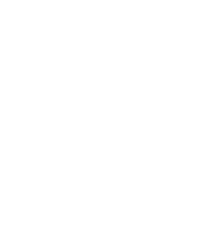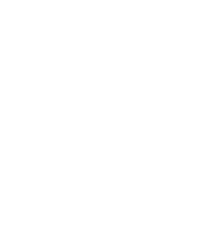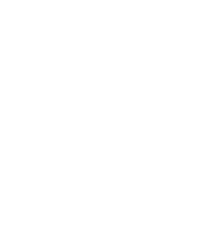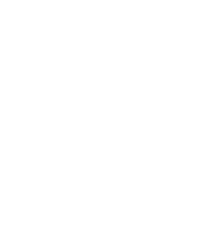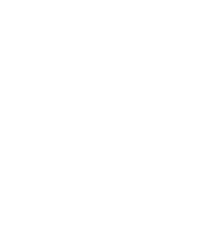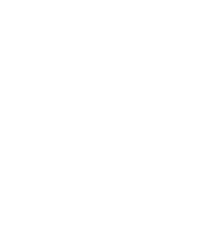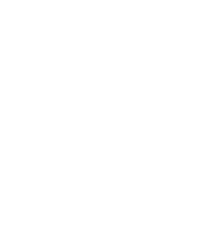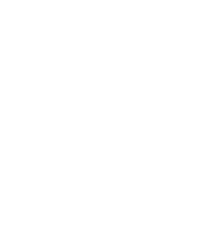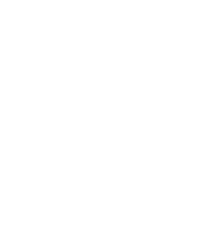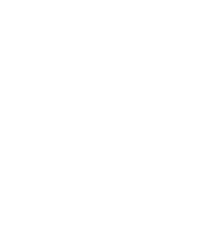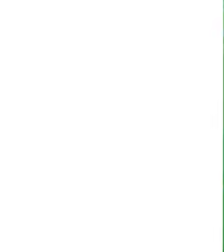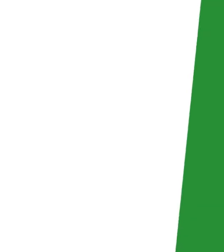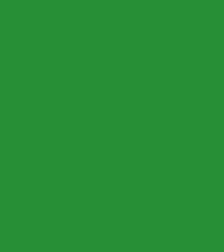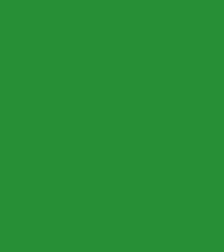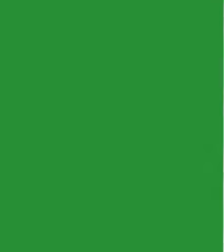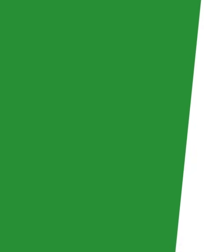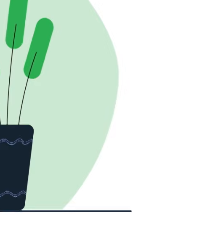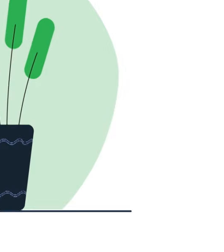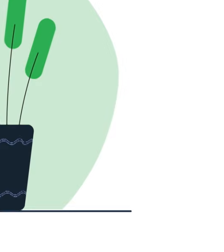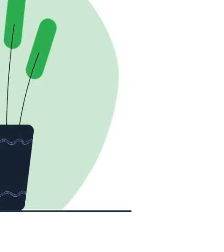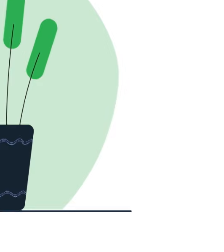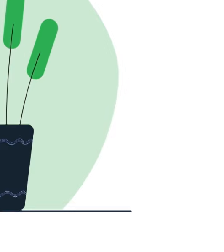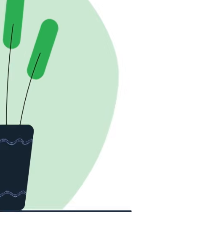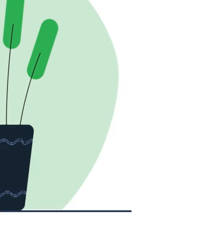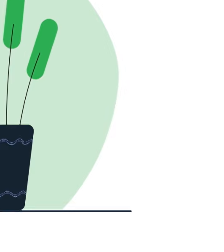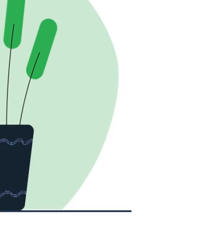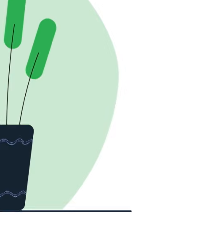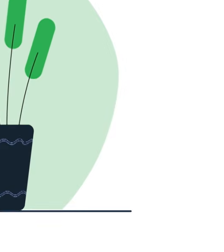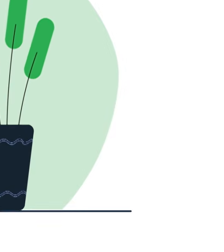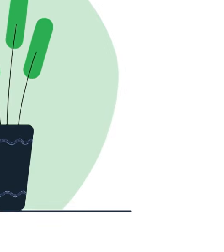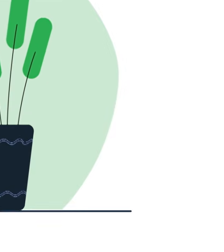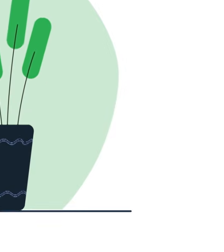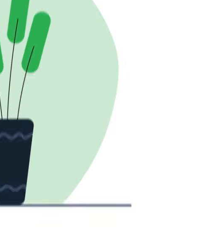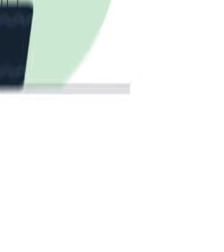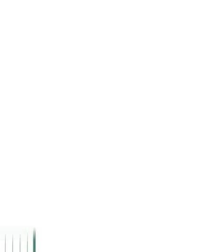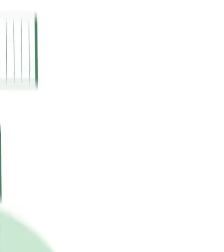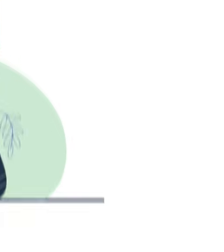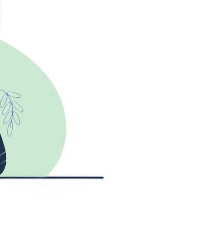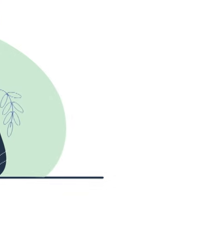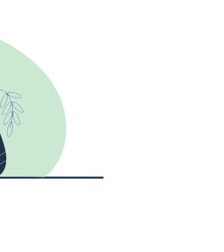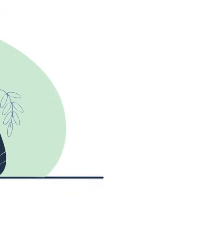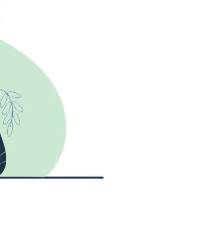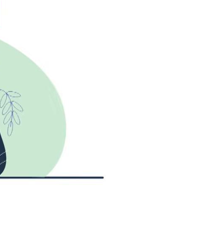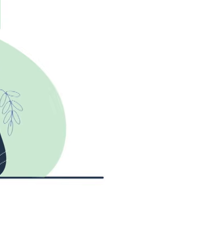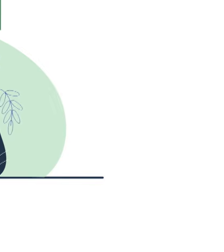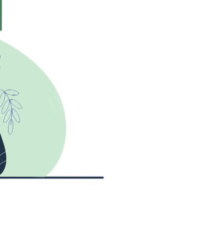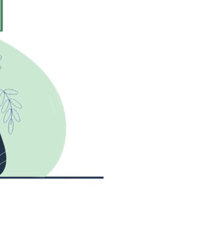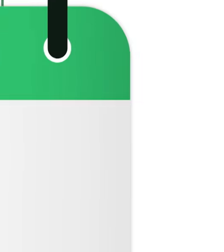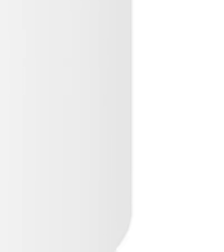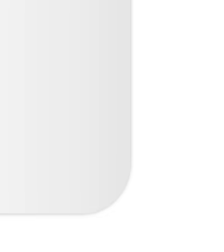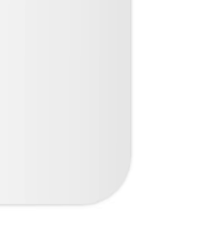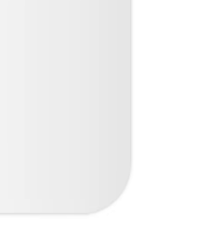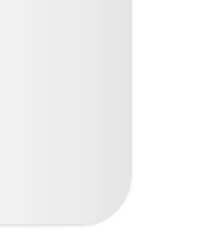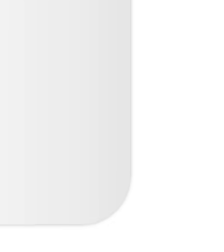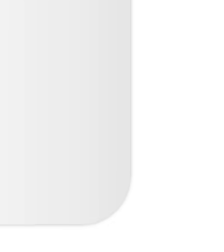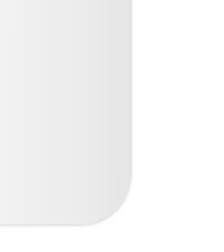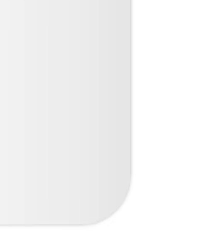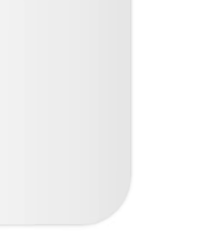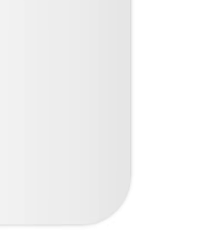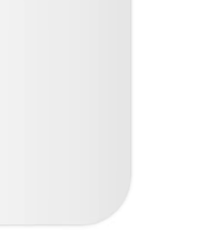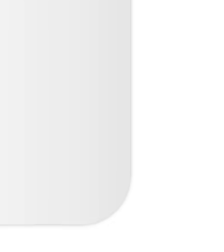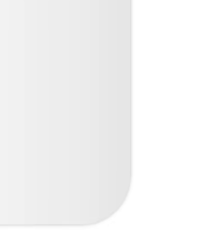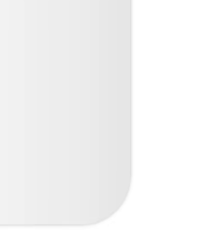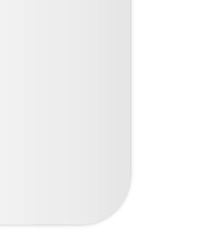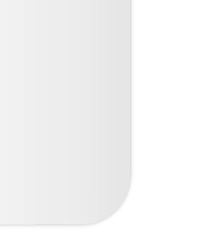apresentam o programa Zona de Conexão. Entrevistas com professores, pesquisadores em EAD, trazendo seus mais recentes estudos. Nas terças-feiras,